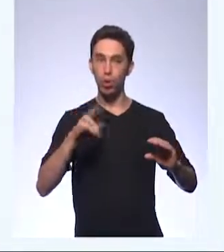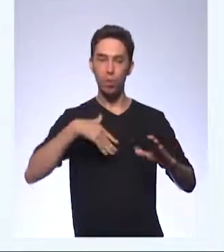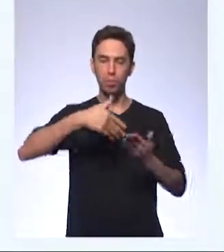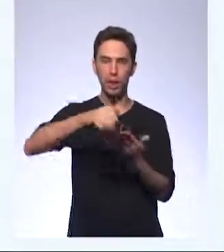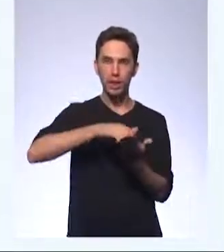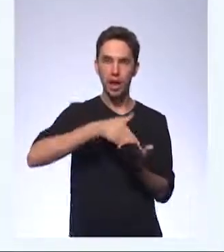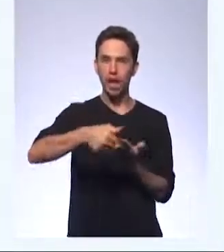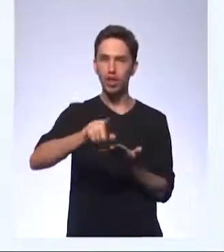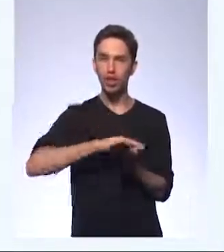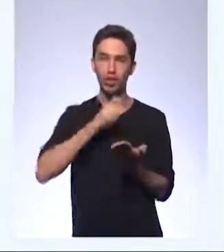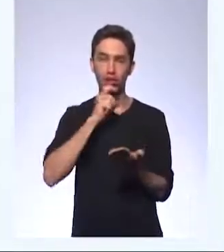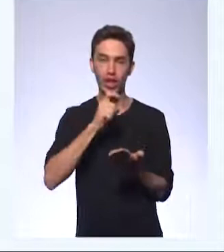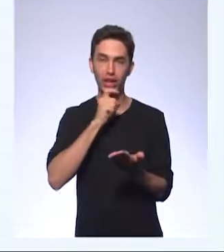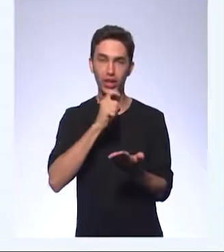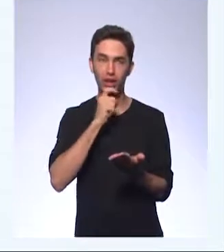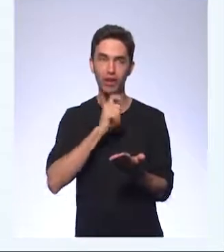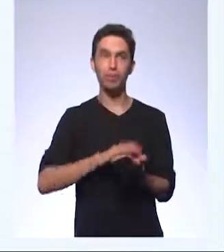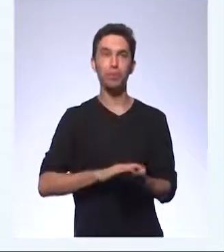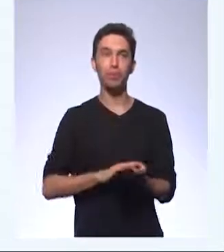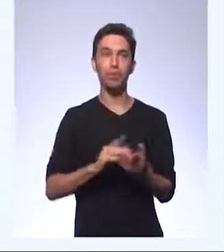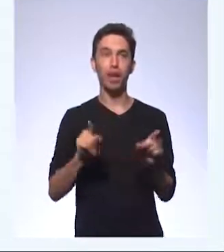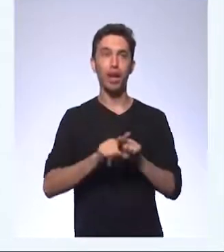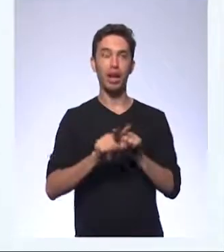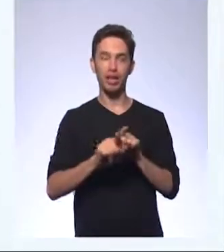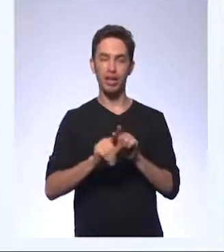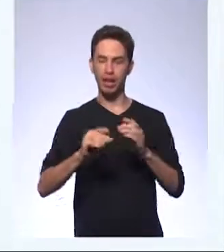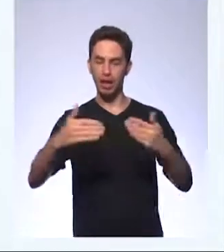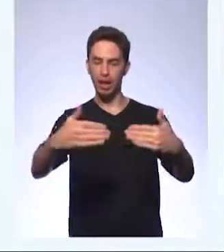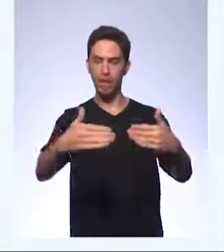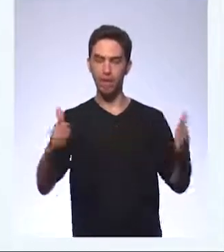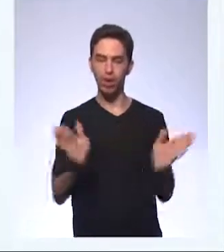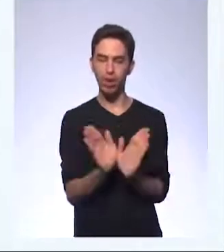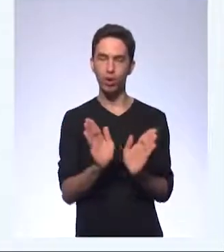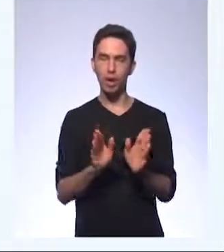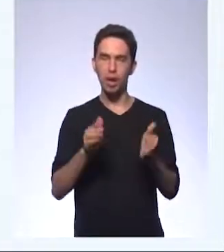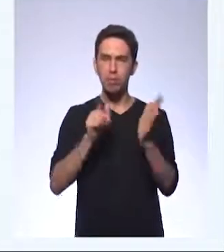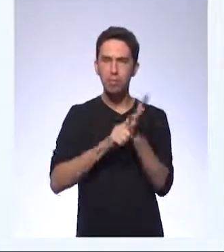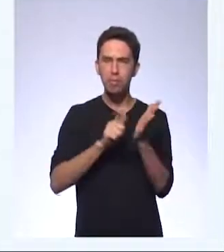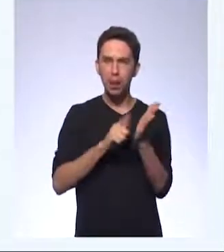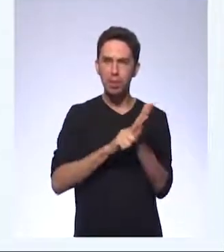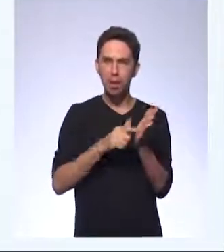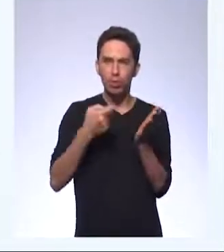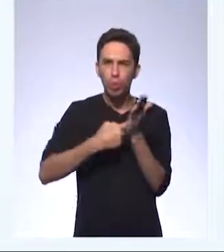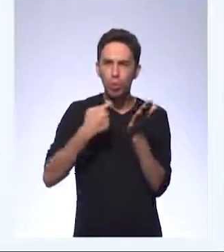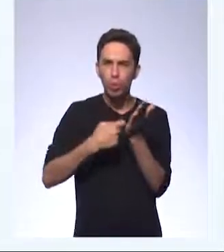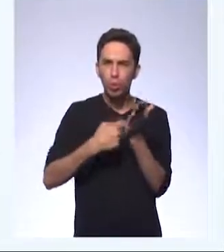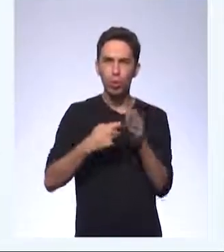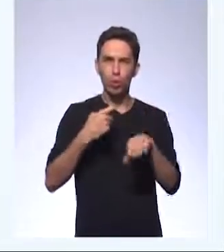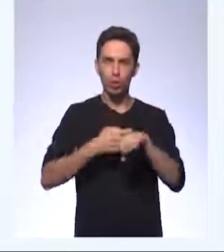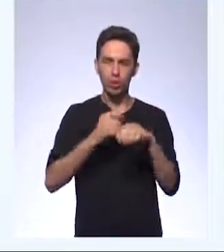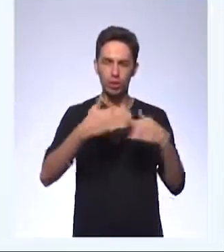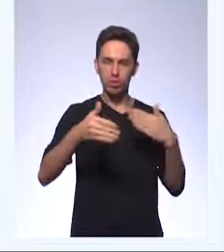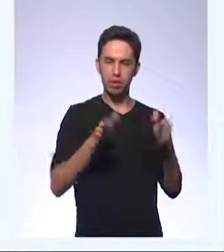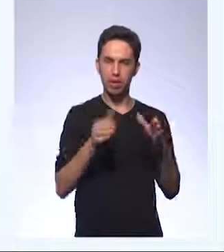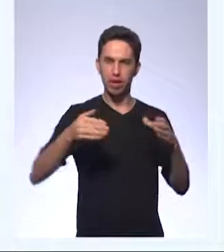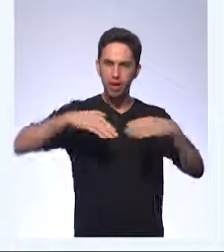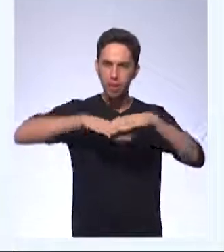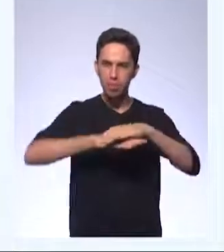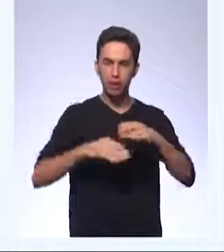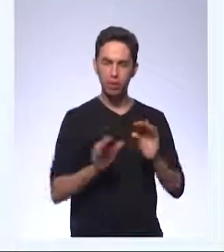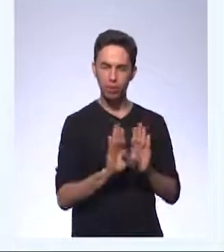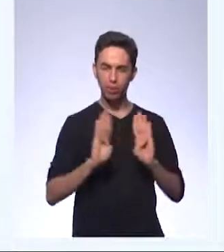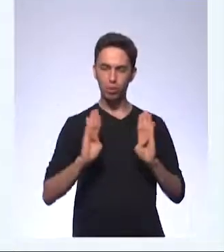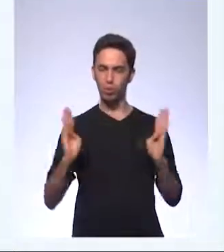de verde. E assim, em volta eu cortei caixa de papelão. Eu cortei uma caixa de papelão e colei